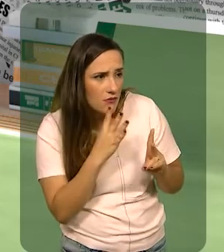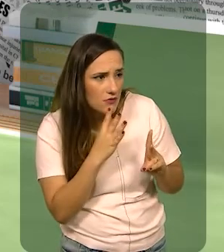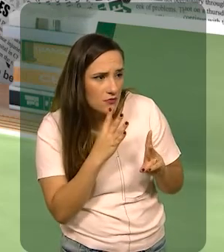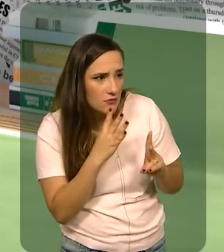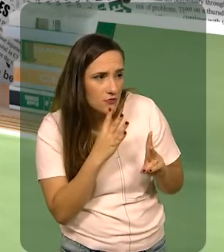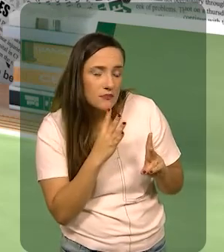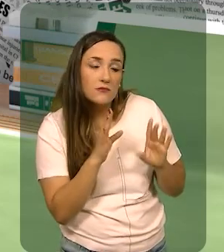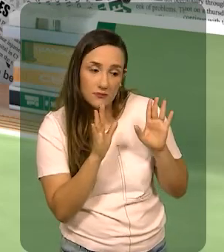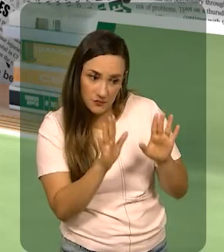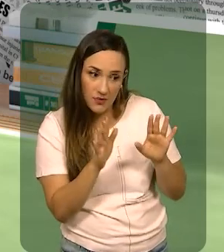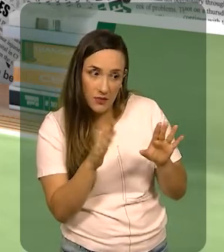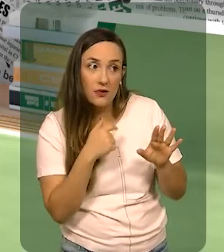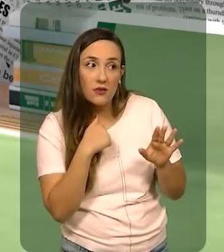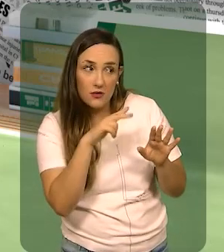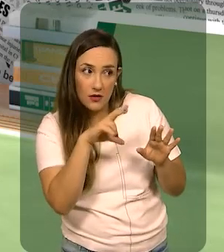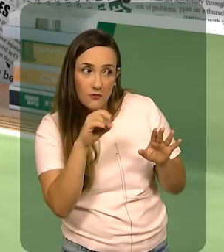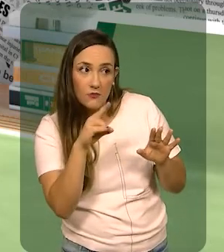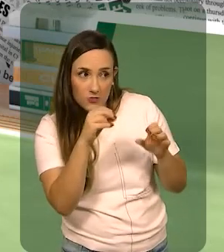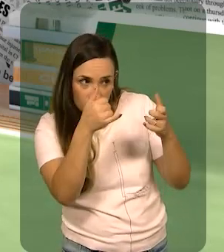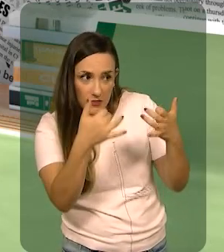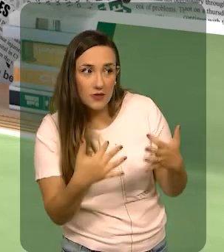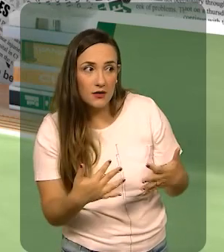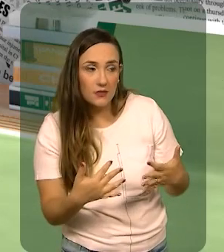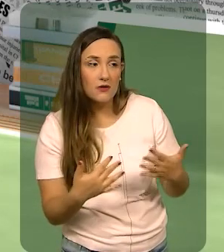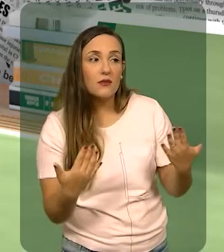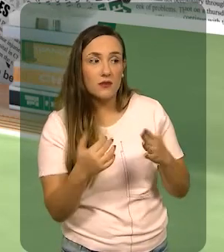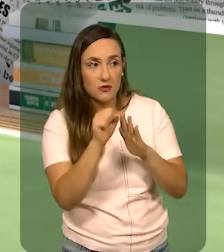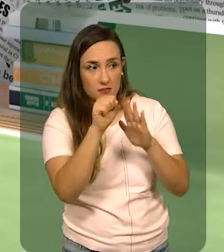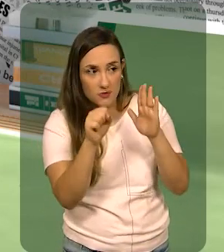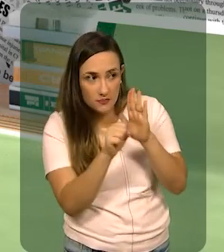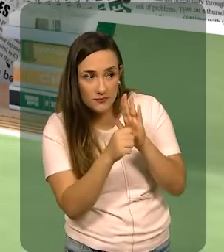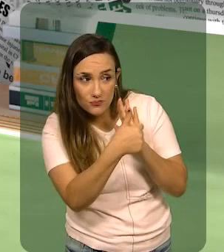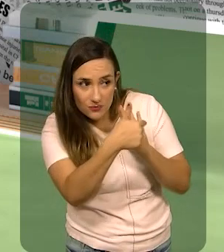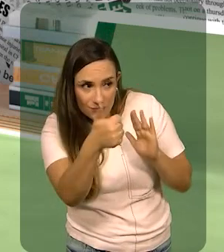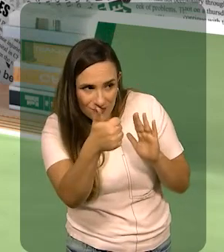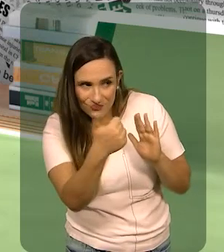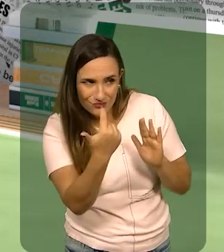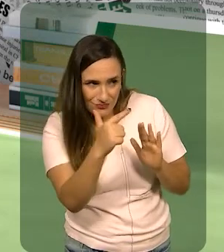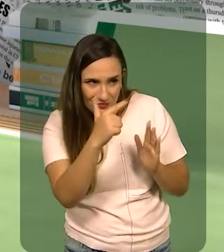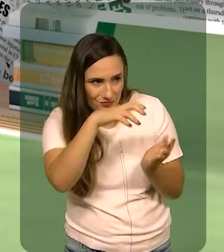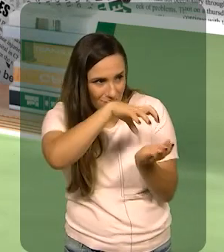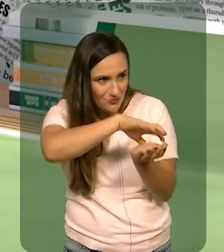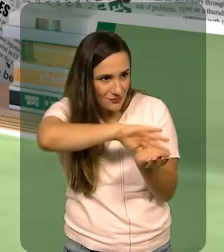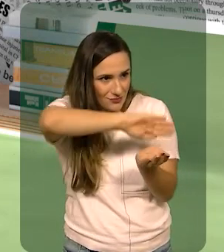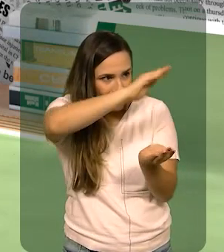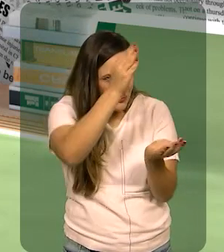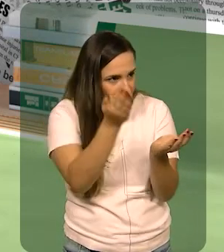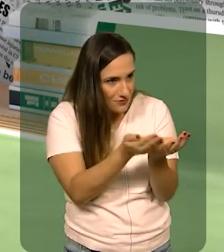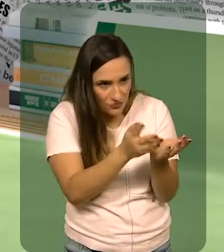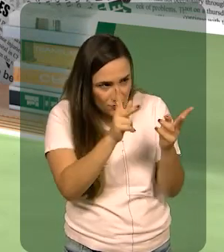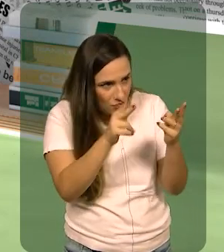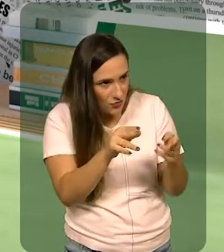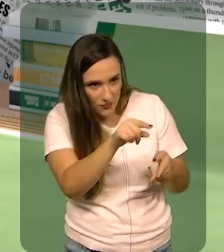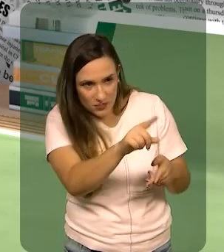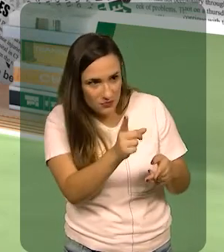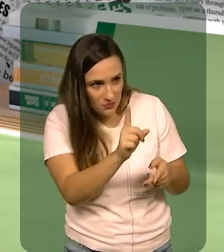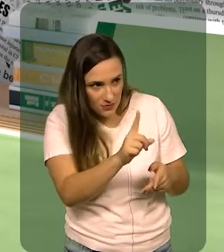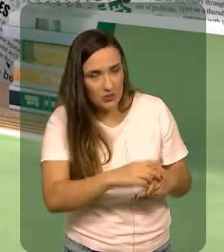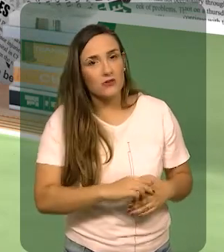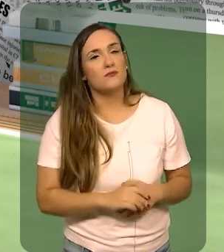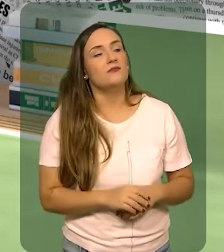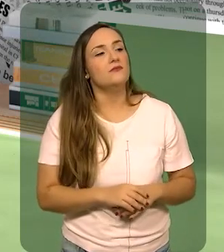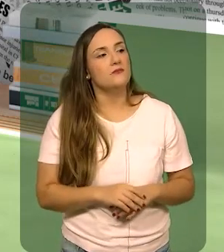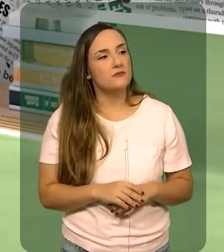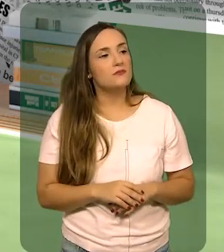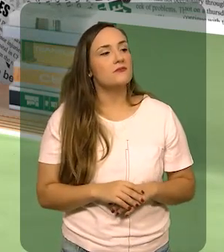indígena? Não. Então senta que eu vou te explicar. A gente está no século XXI. A gente não vive daquela forma mais que você via no